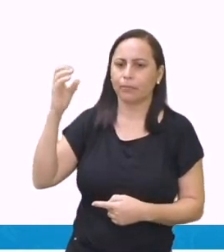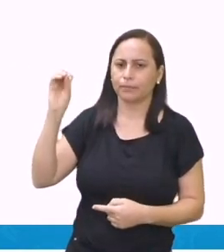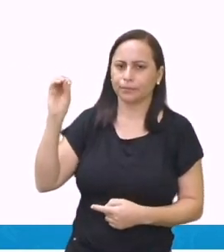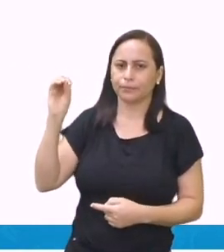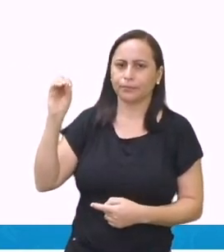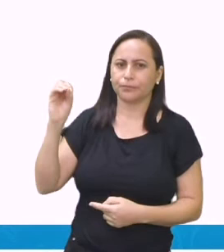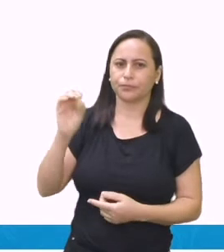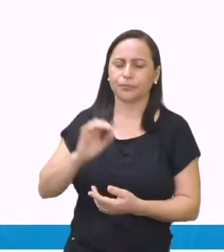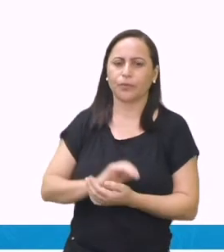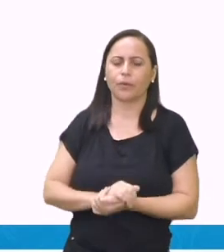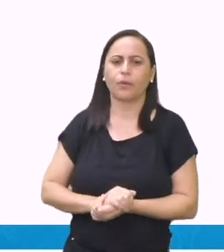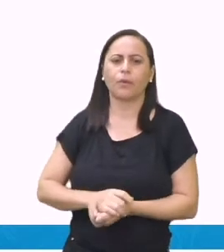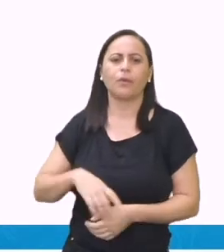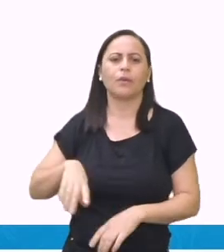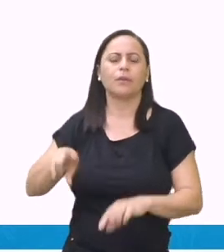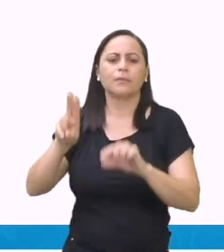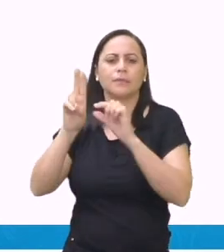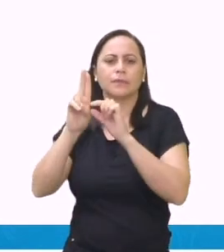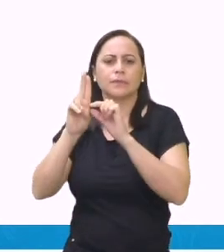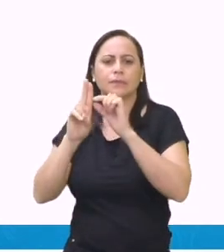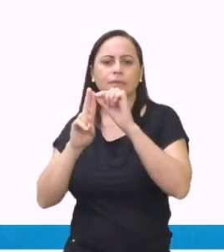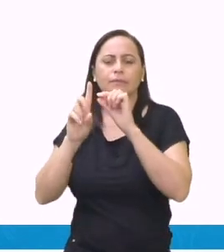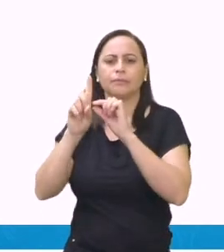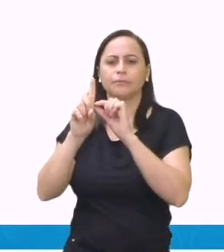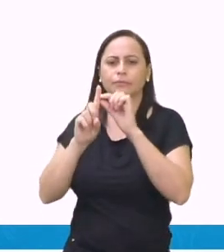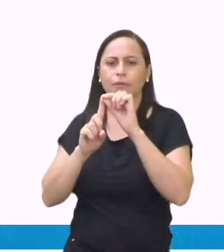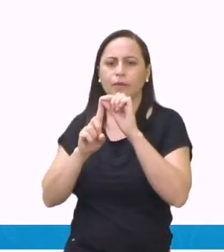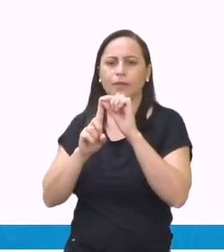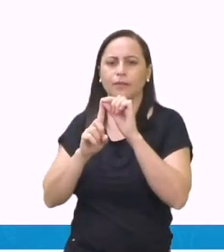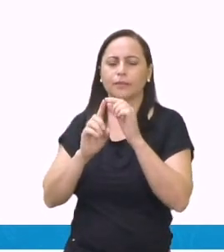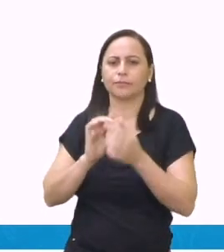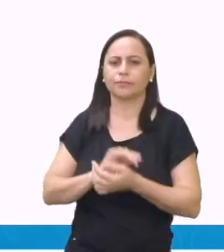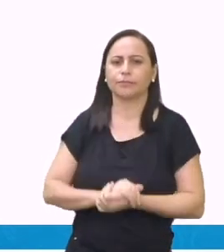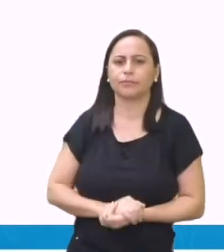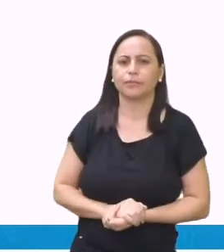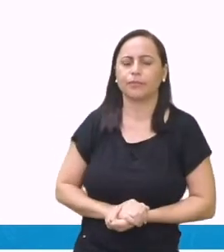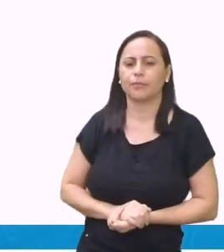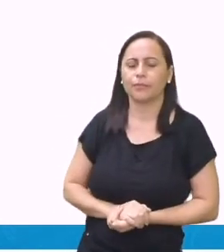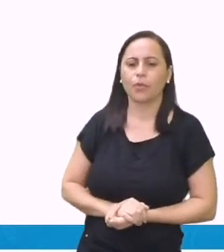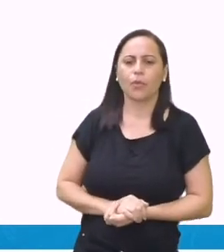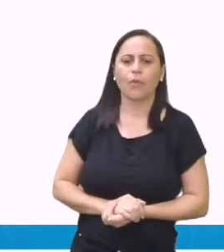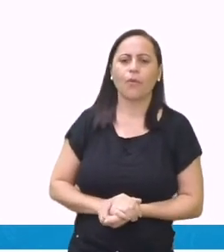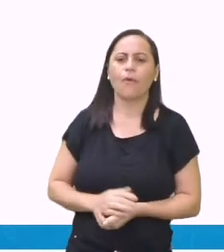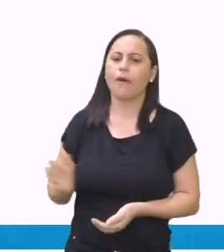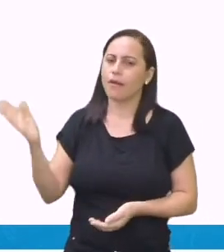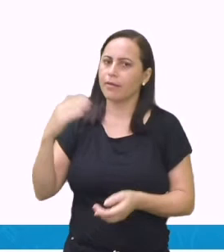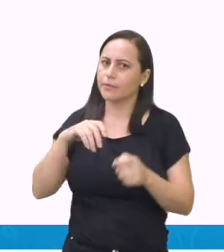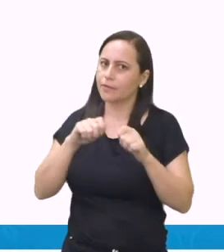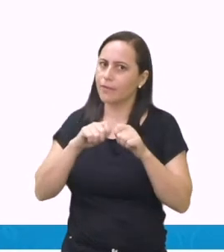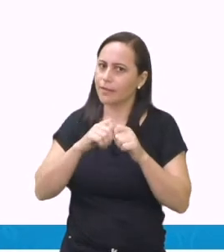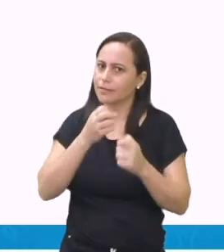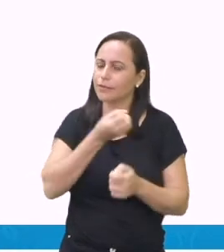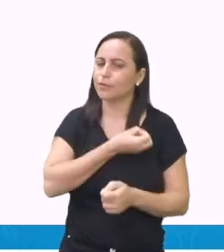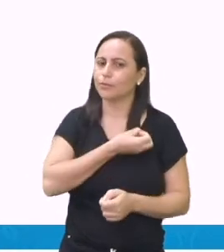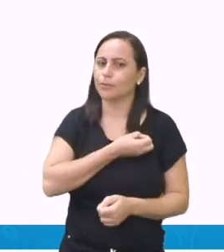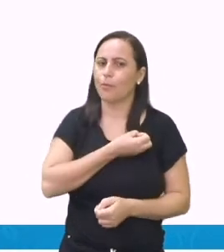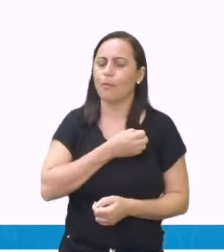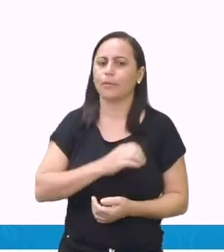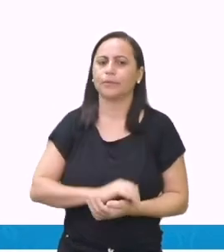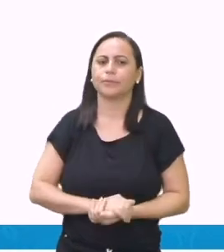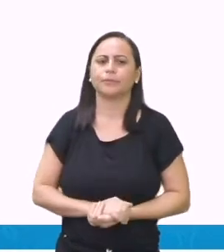e das dezenas. Vamos compor esse número, nós vamos formar esse número. Vamos